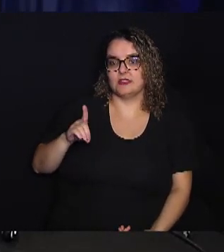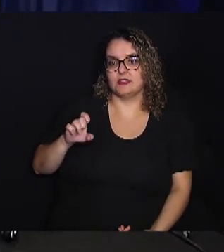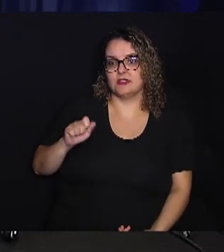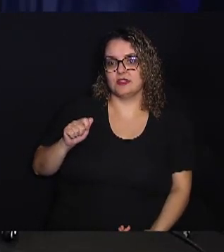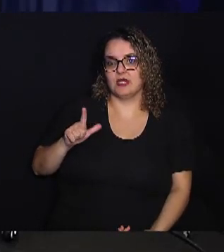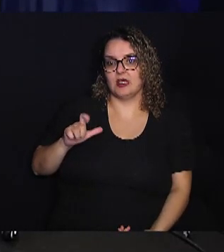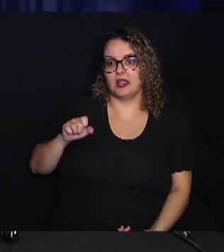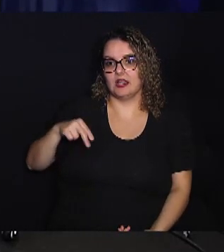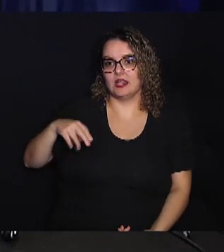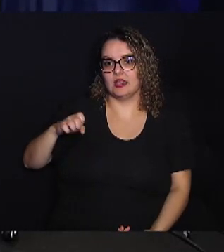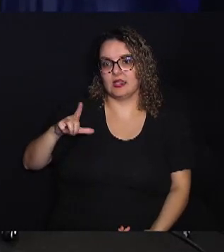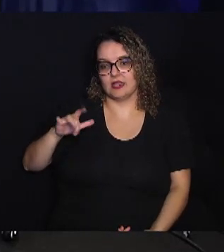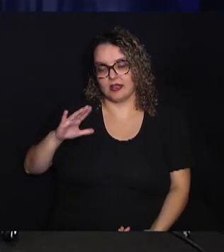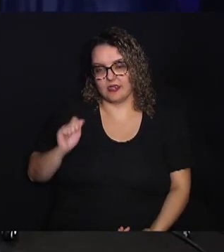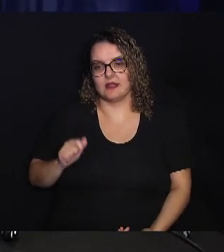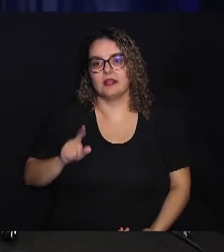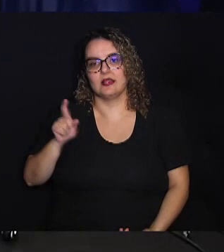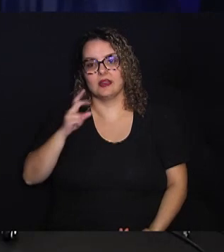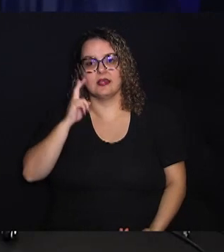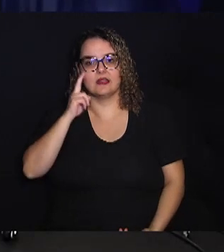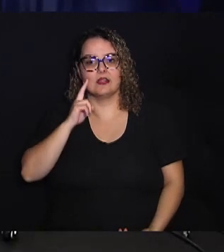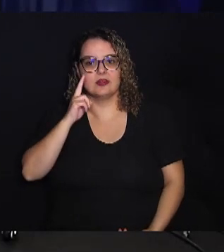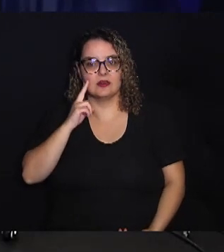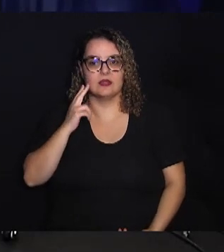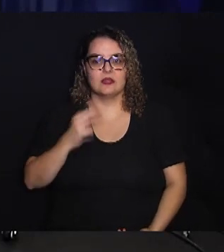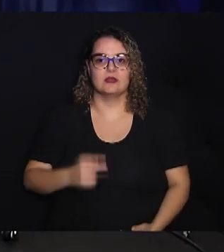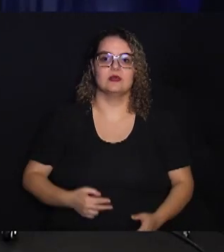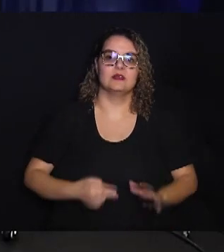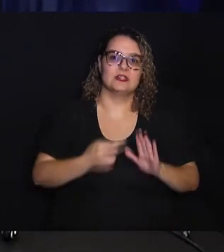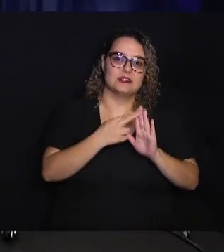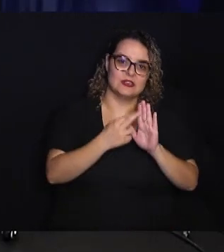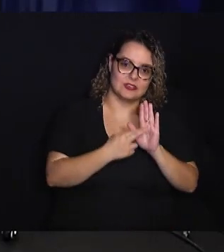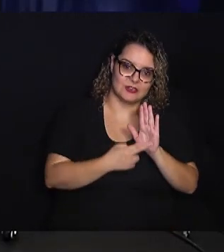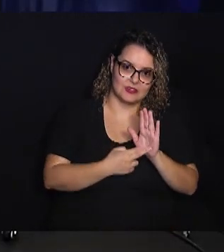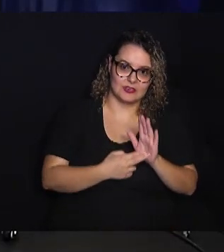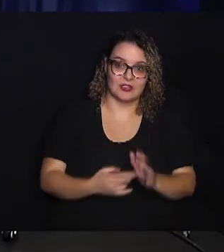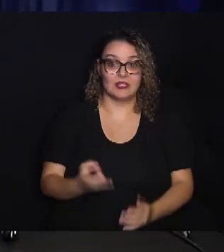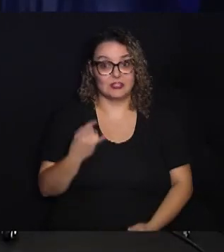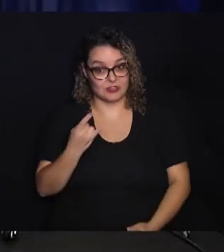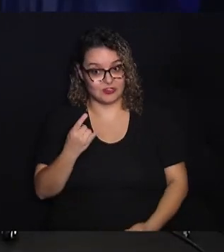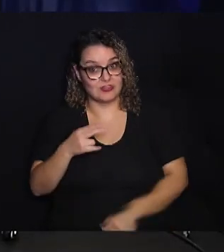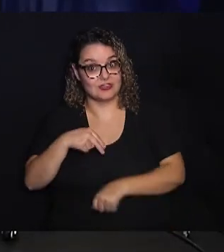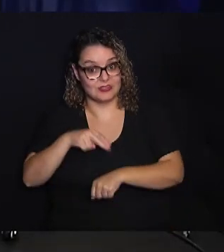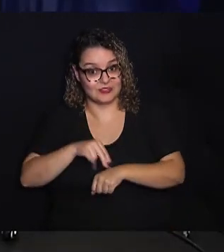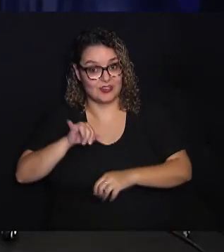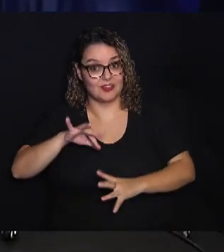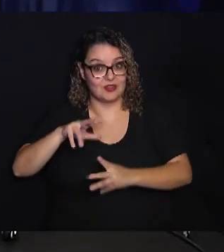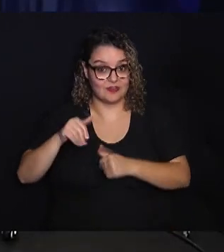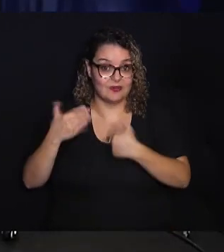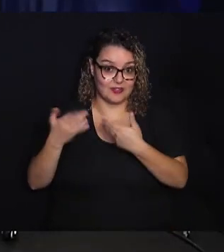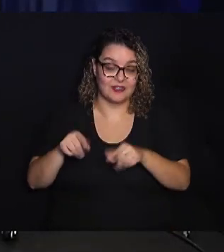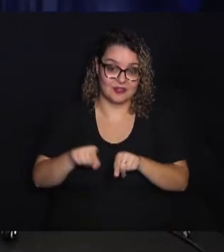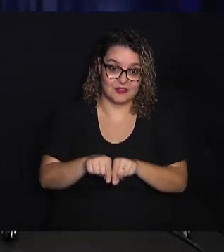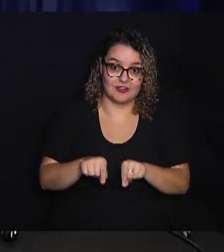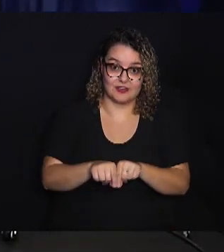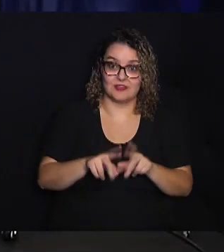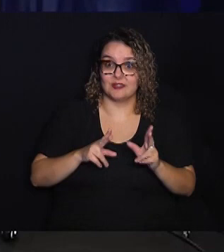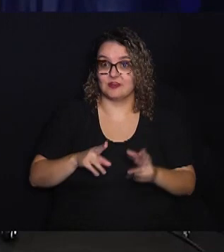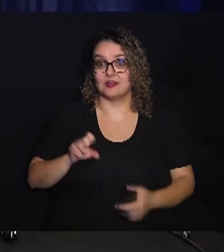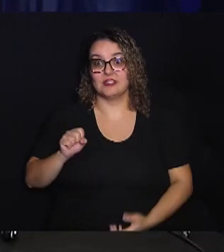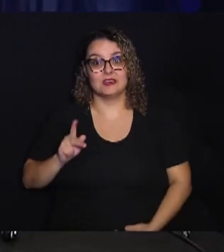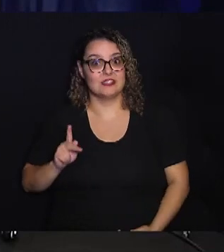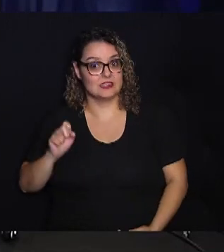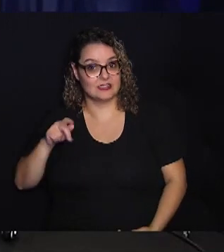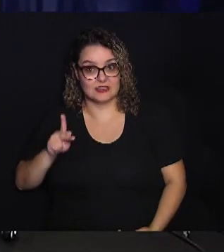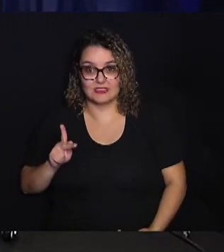Barro 101, em Vinhedo. E o repertório é músicas de rock nacional e internacional, como Skank,